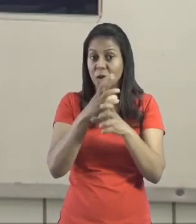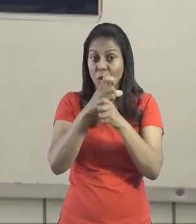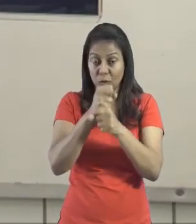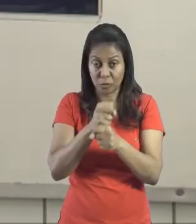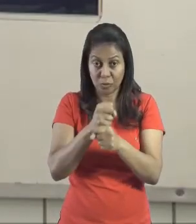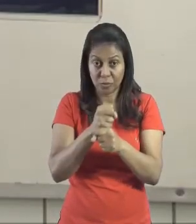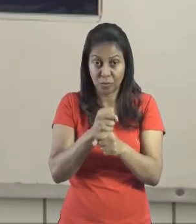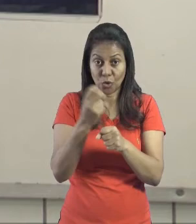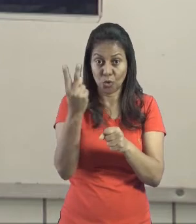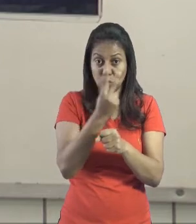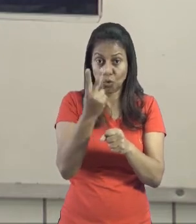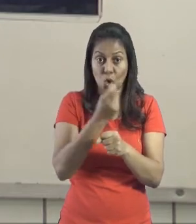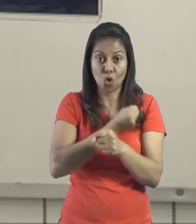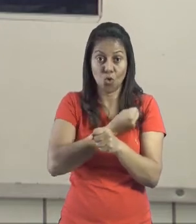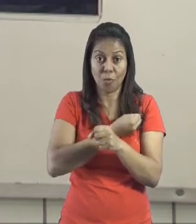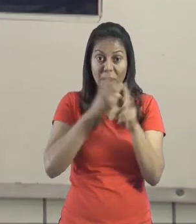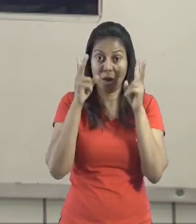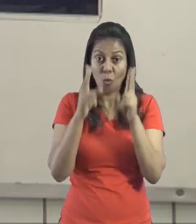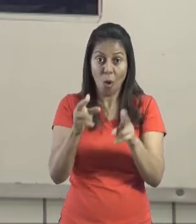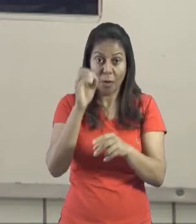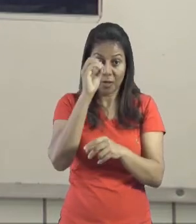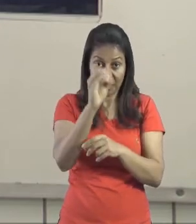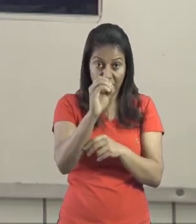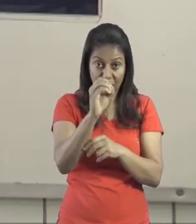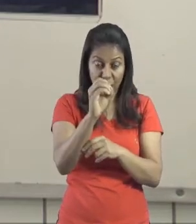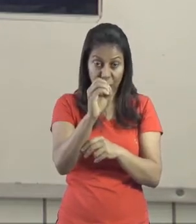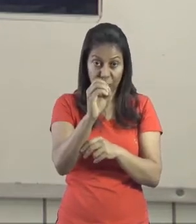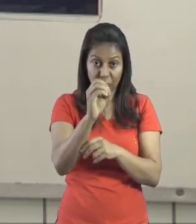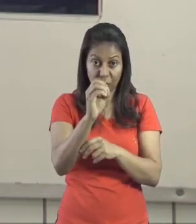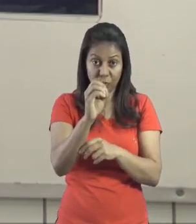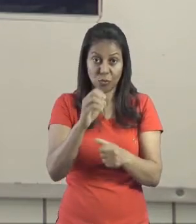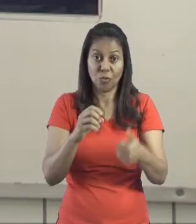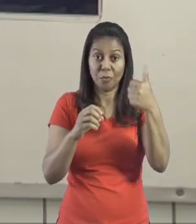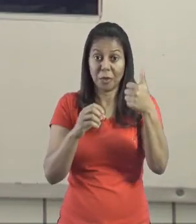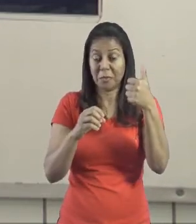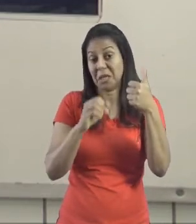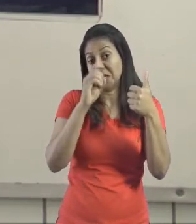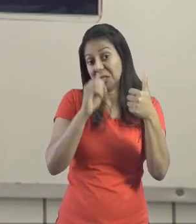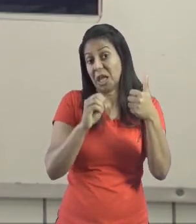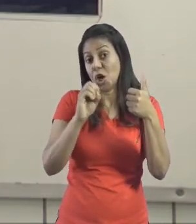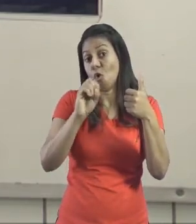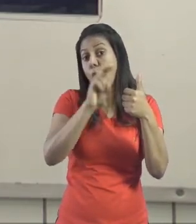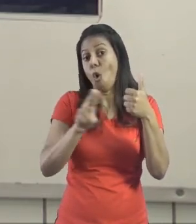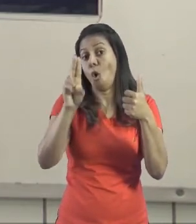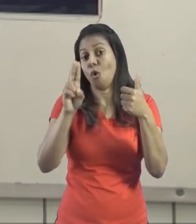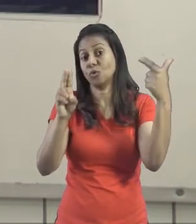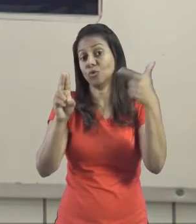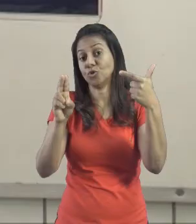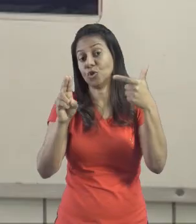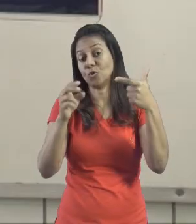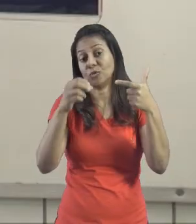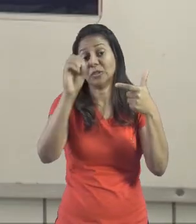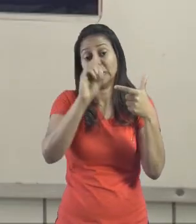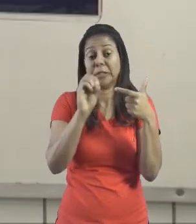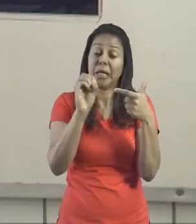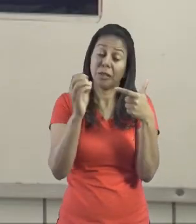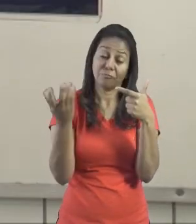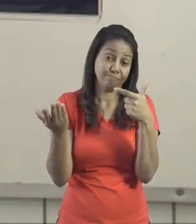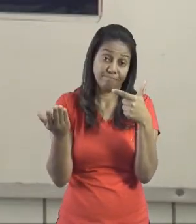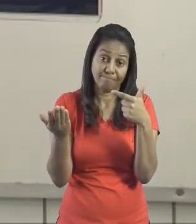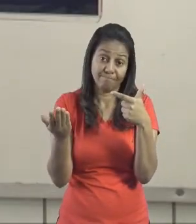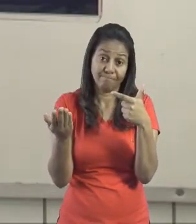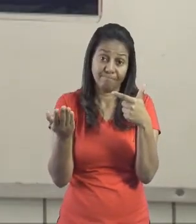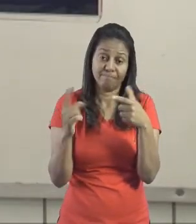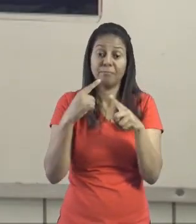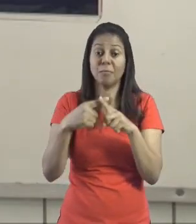dois números é igual a zero, ou o primeiro é zero, ou o segundo é zero, ok? Para que